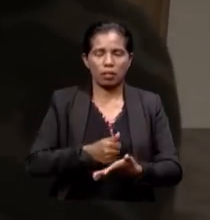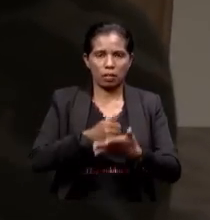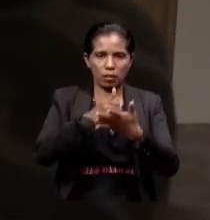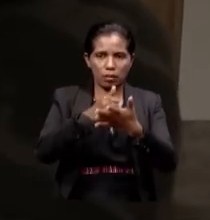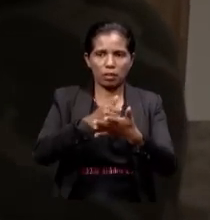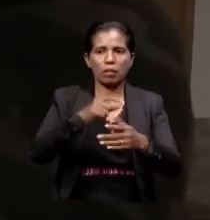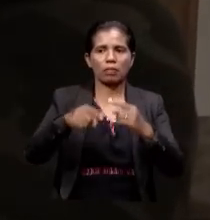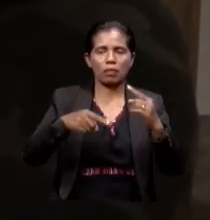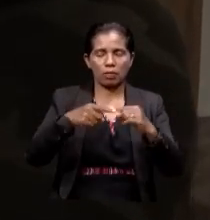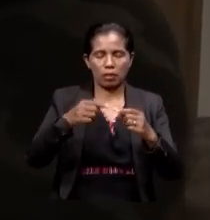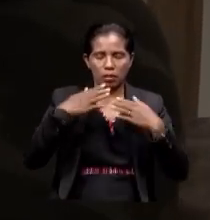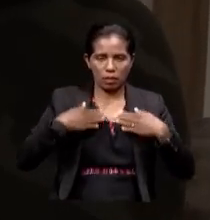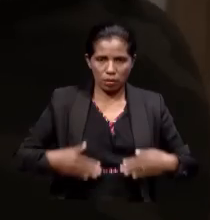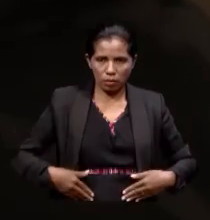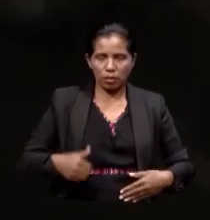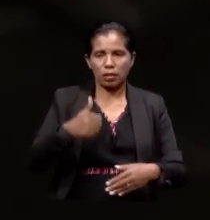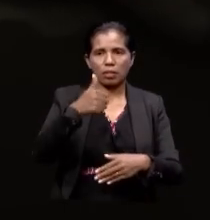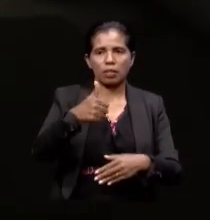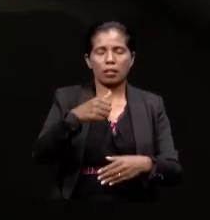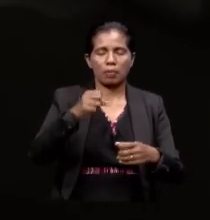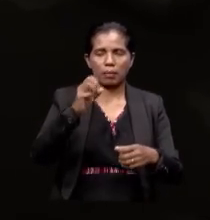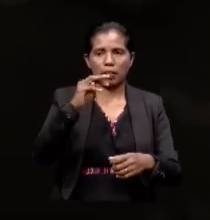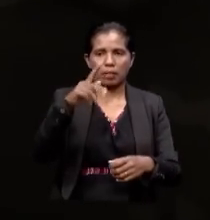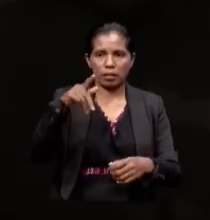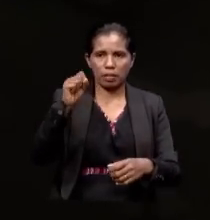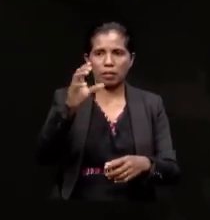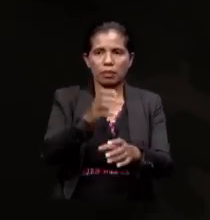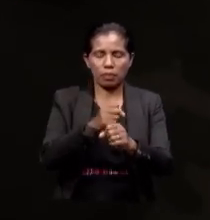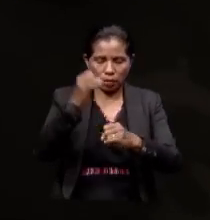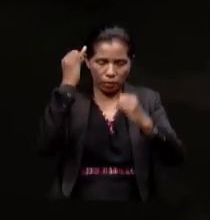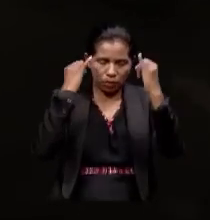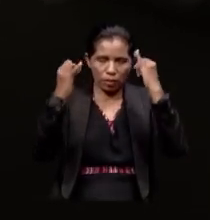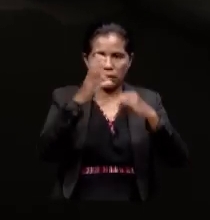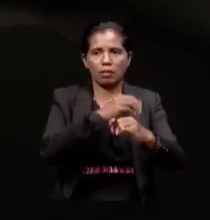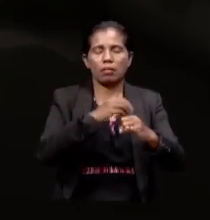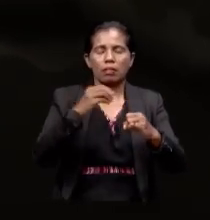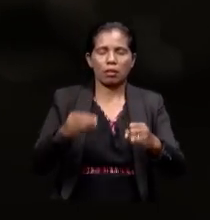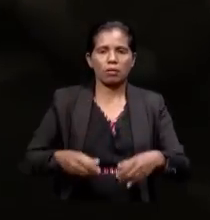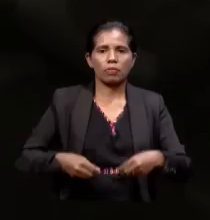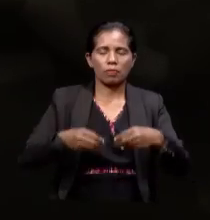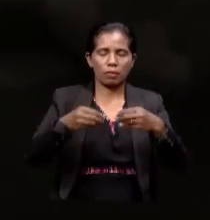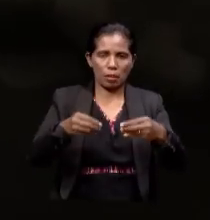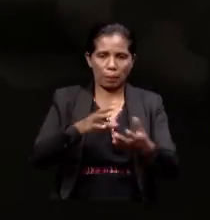banhira condição diak, rafo em pensig, ba fote informação, rode notifica suspeito,